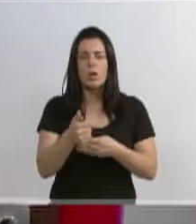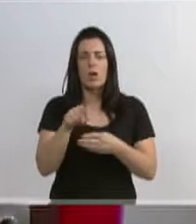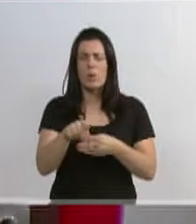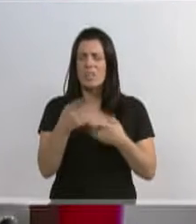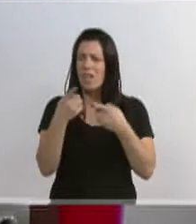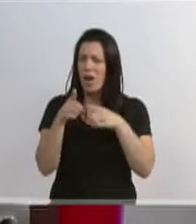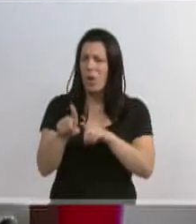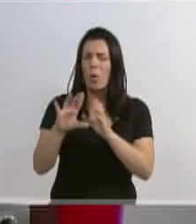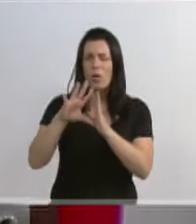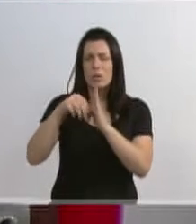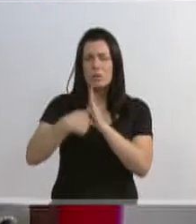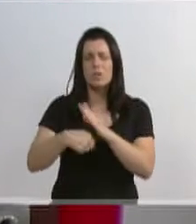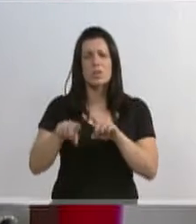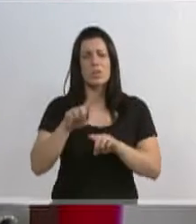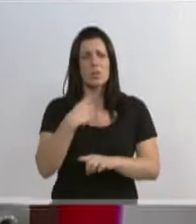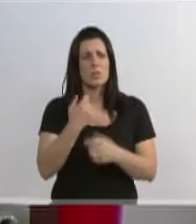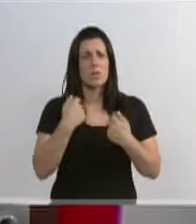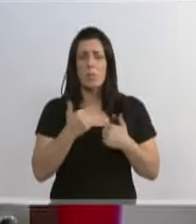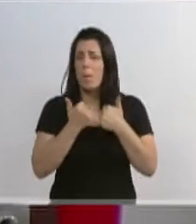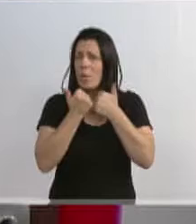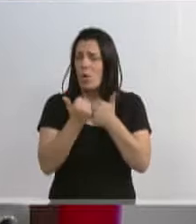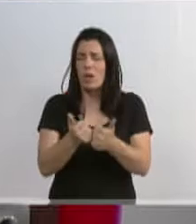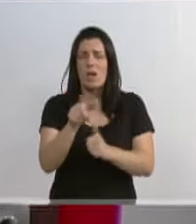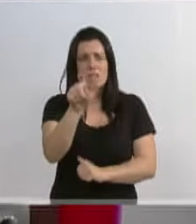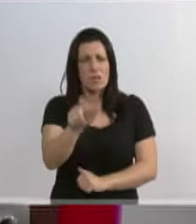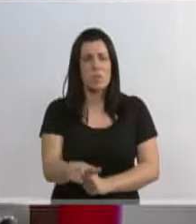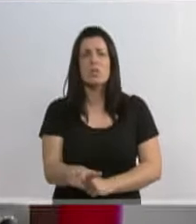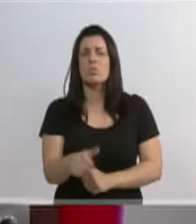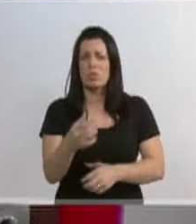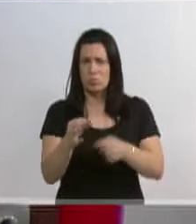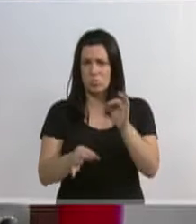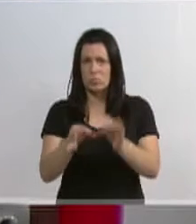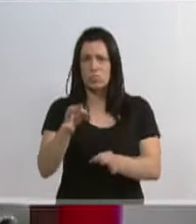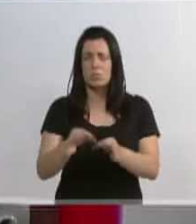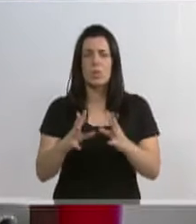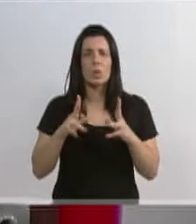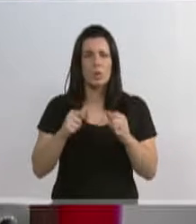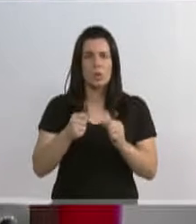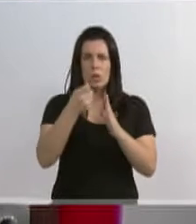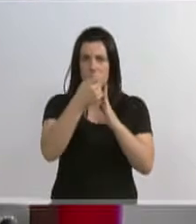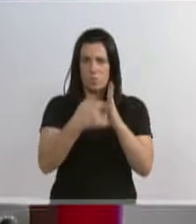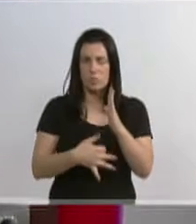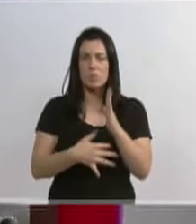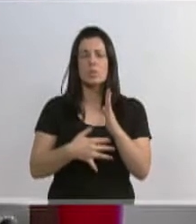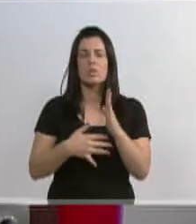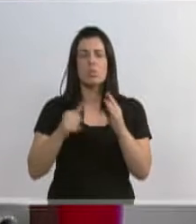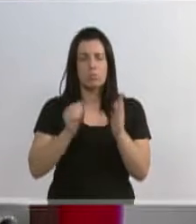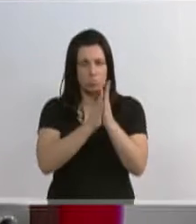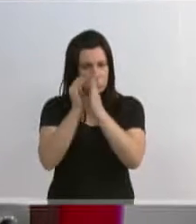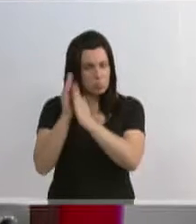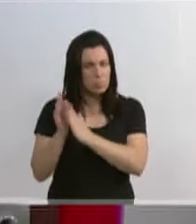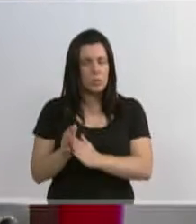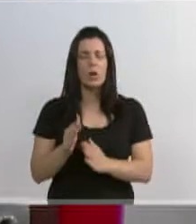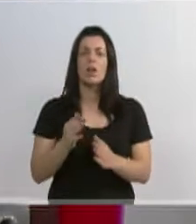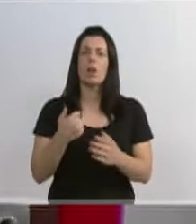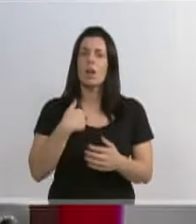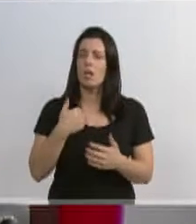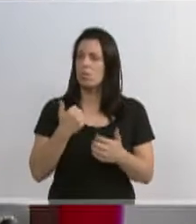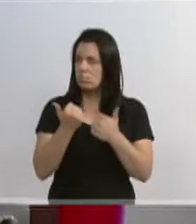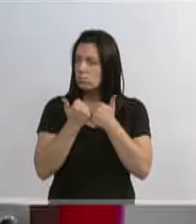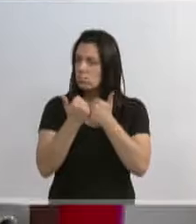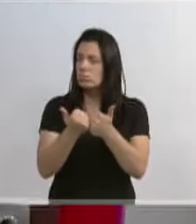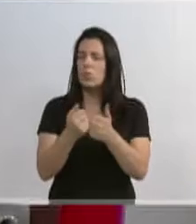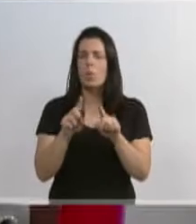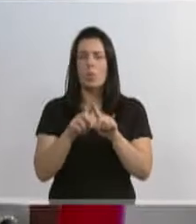a corrupção do nosso país e nós precisamos apoiar. Então, toda moção de louvor ao juiz Sérgio Moro, vocês podem contar com o meu apoio e com o meu voto.